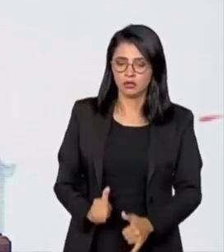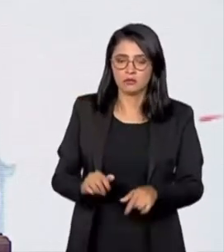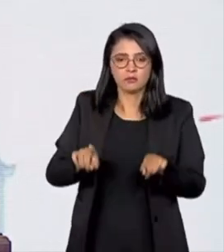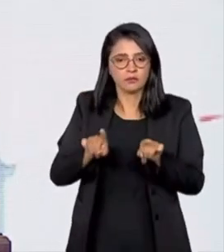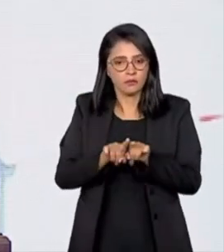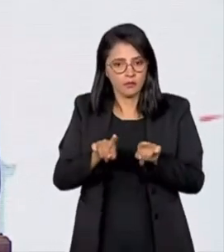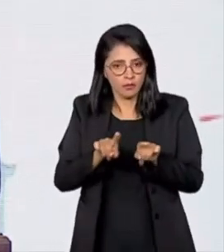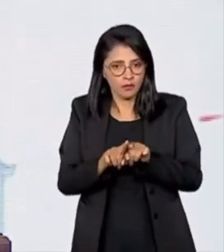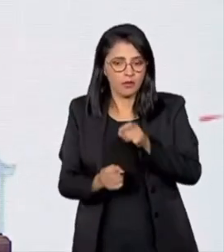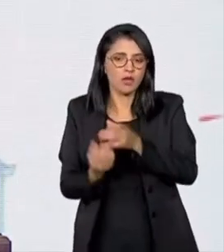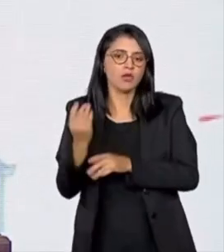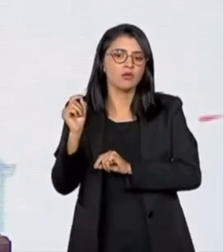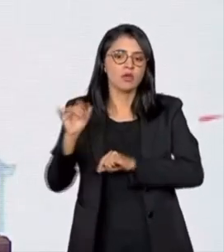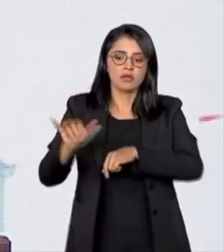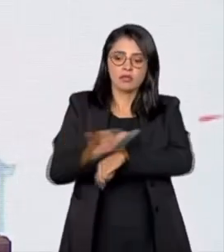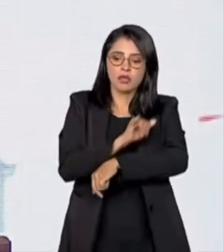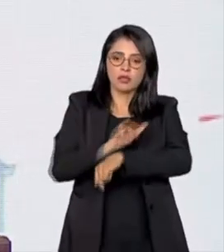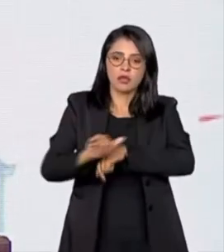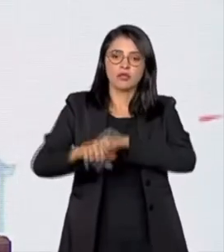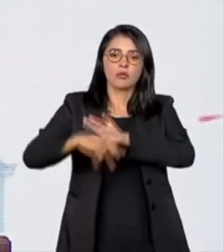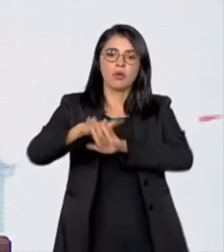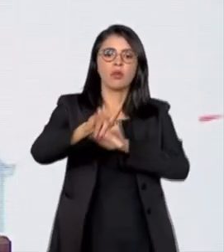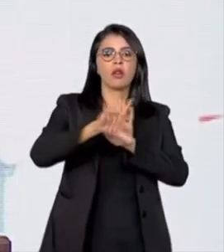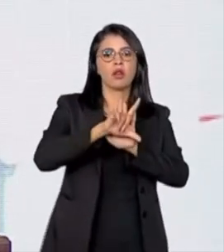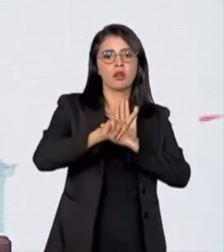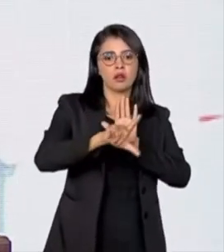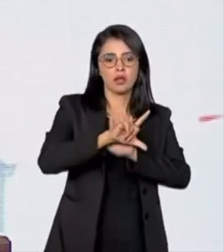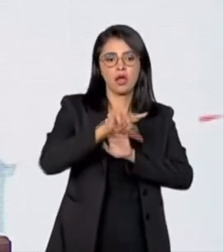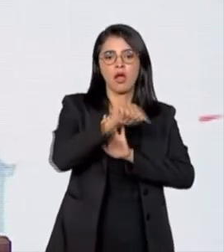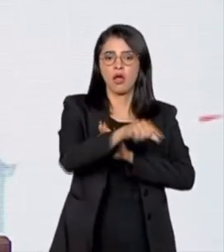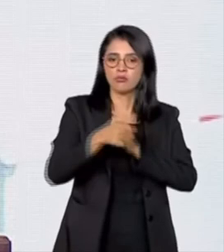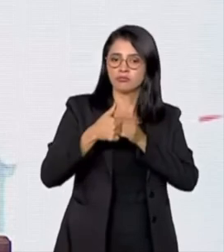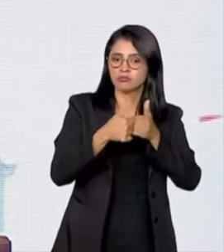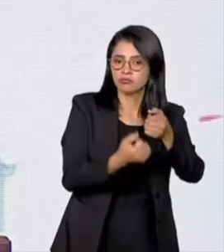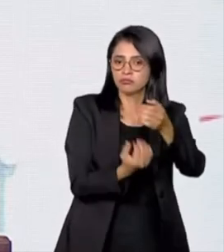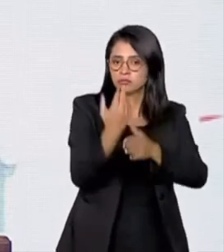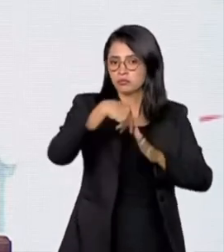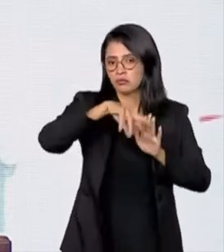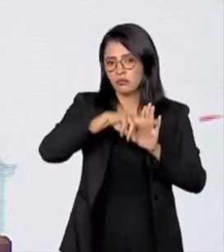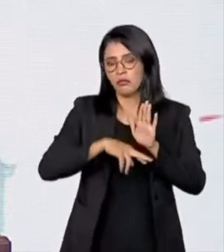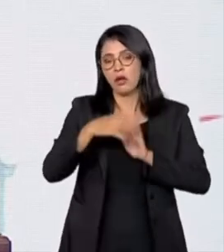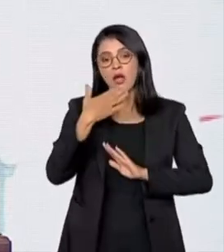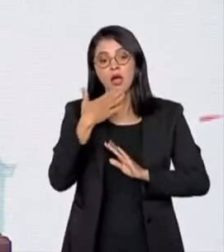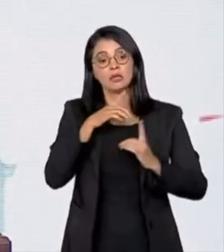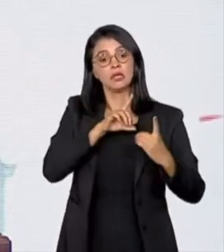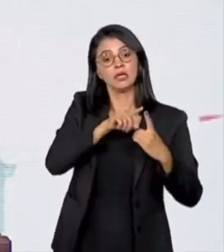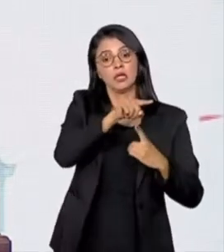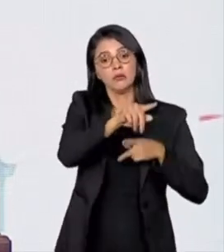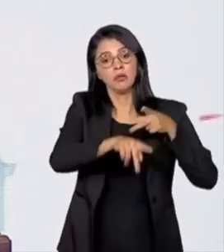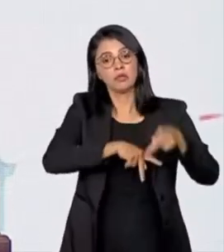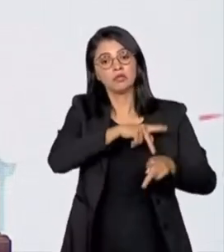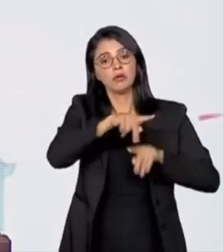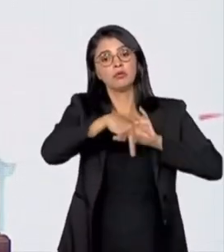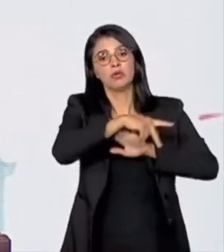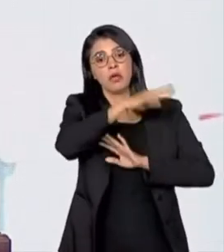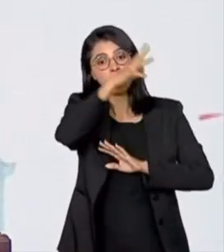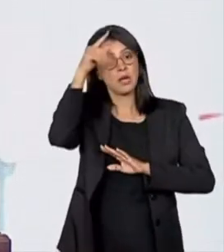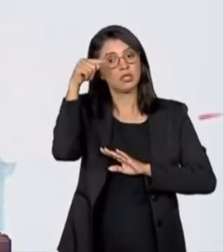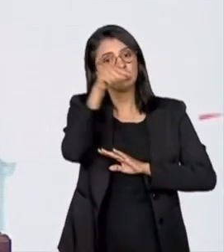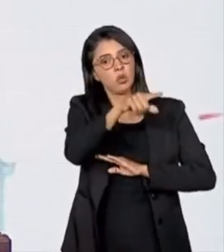ainda estabelecemos mecanismos legais para atender a população amazônica que se encontra